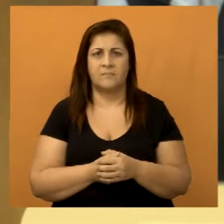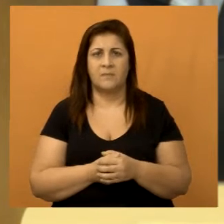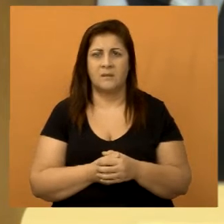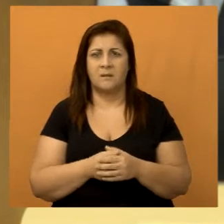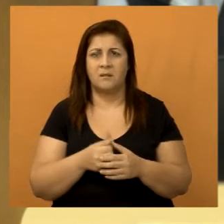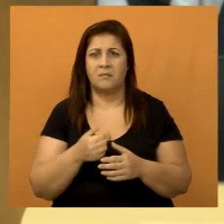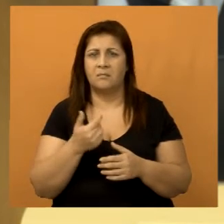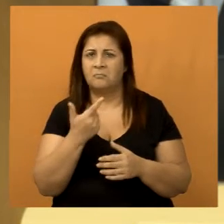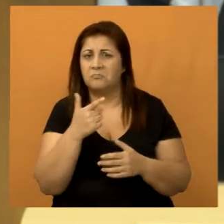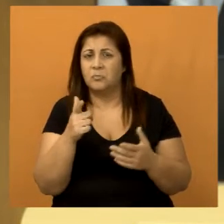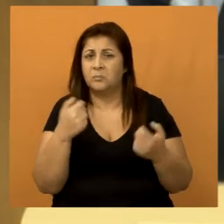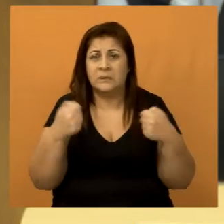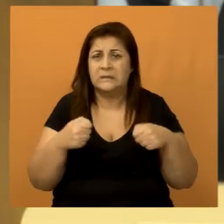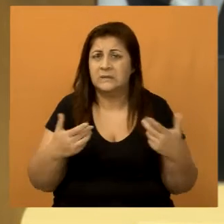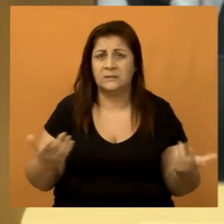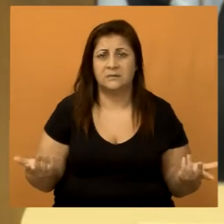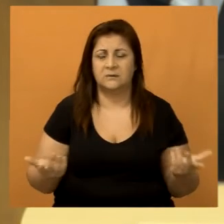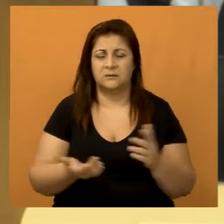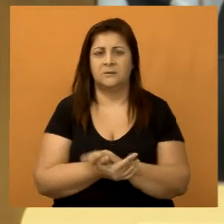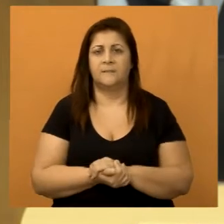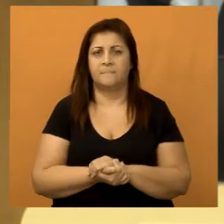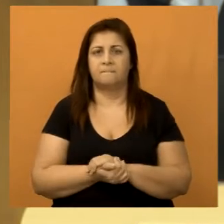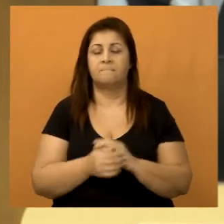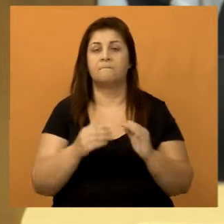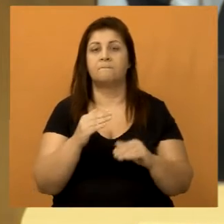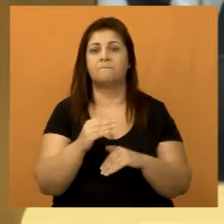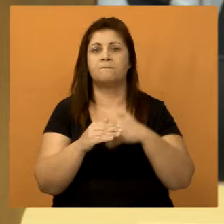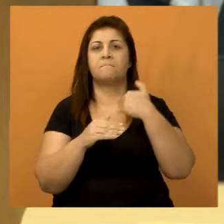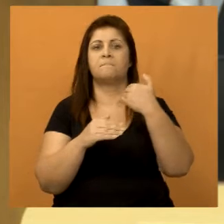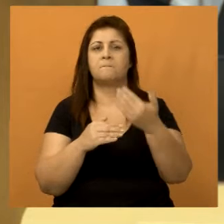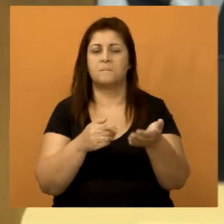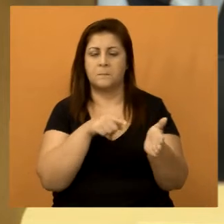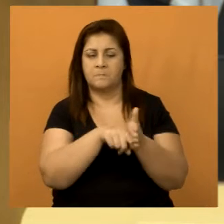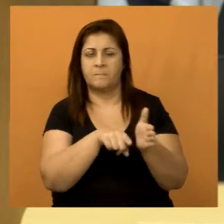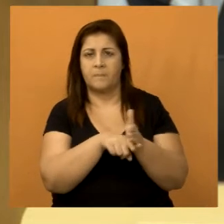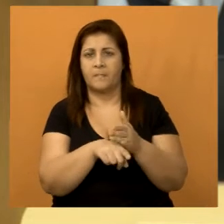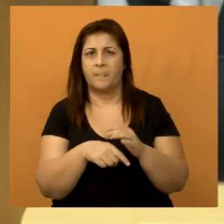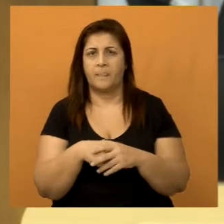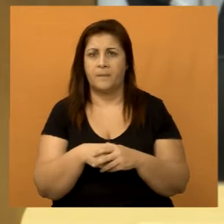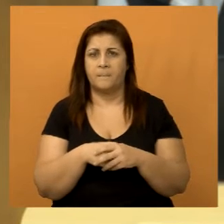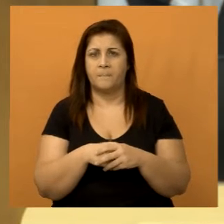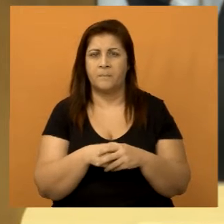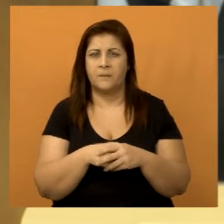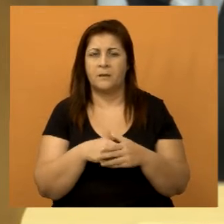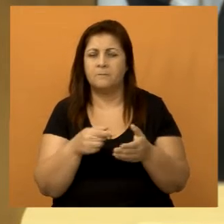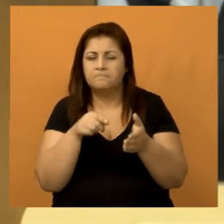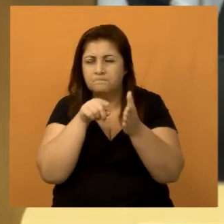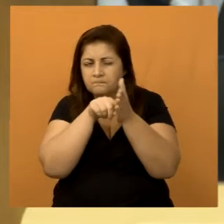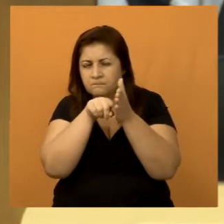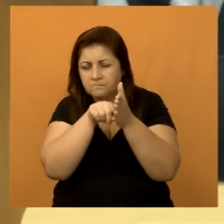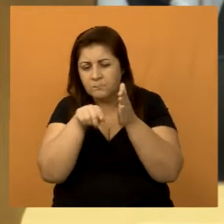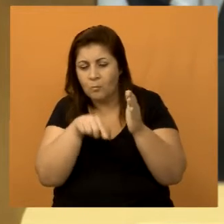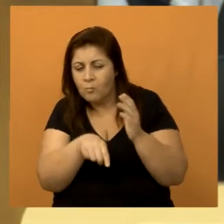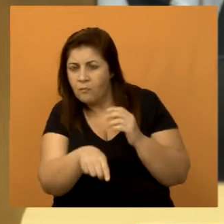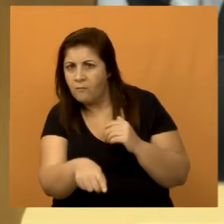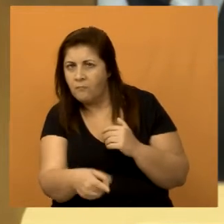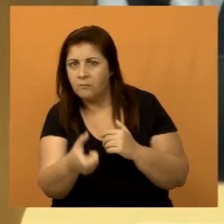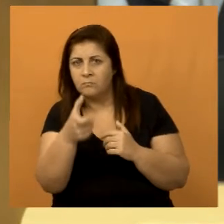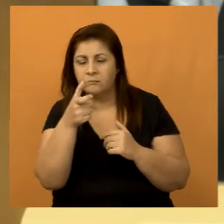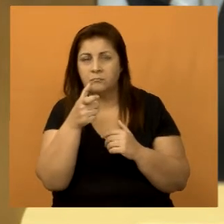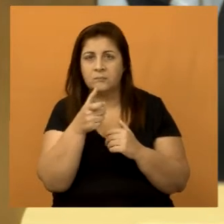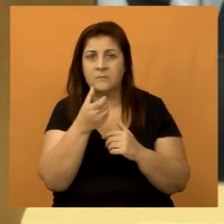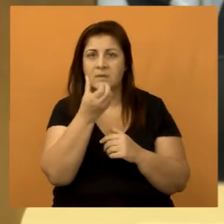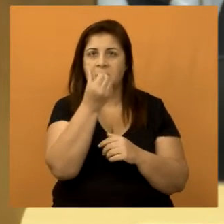não havendo essa necessidade. Após as oitivas, fizemos uma minuciosa análise de mais de